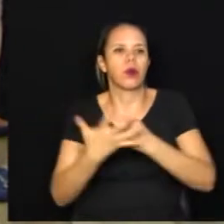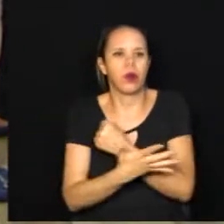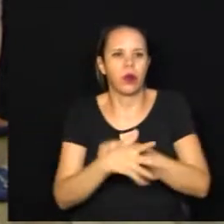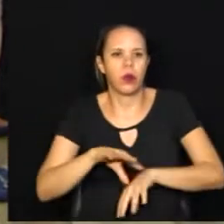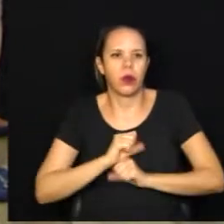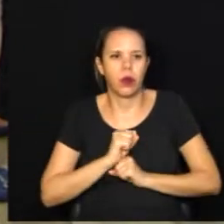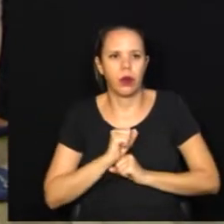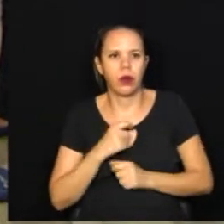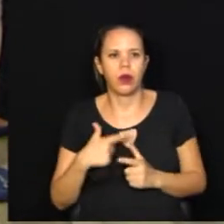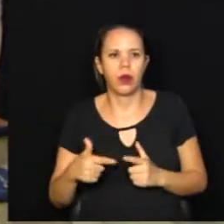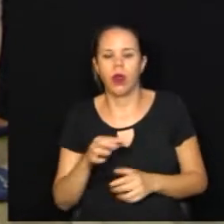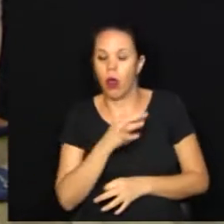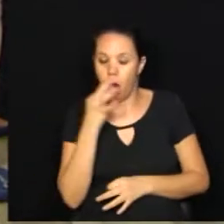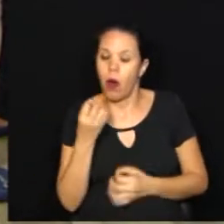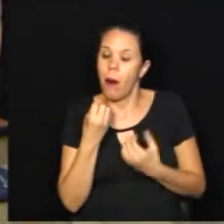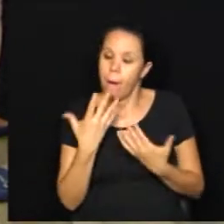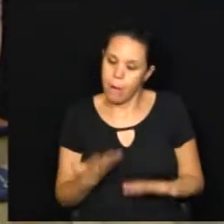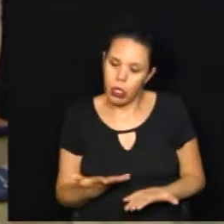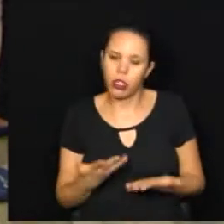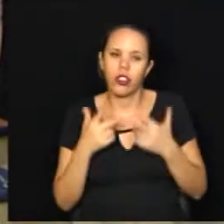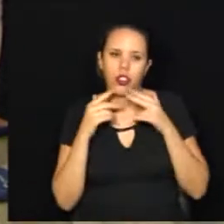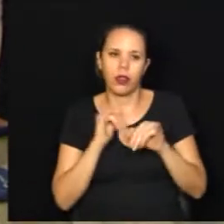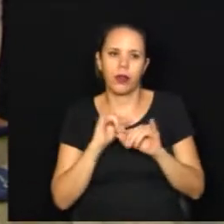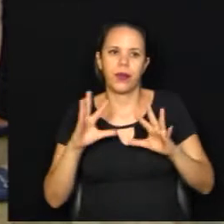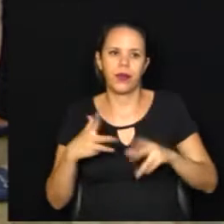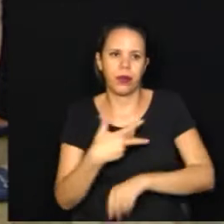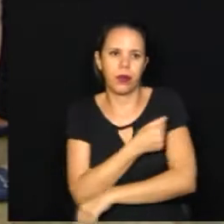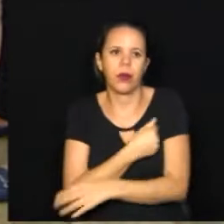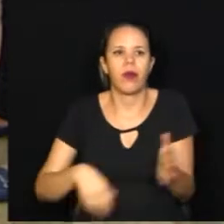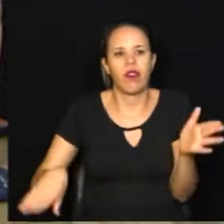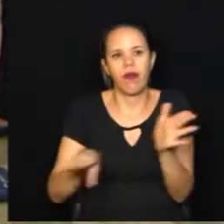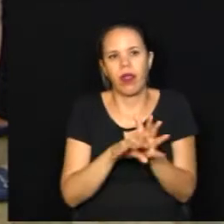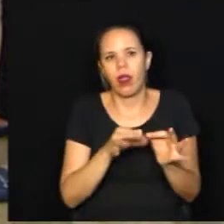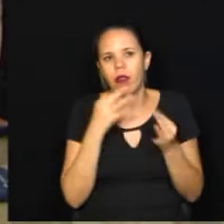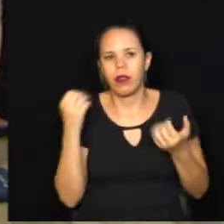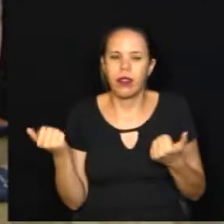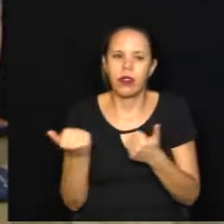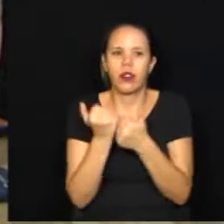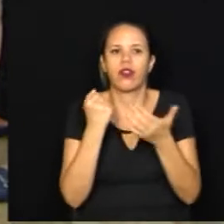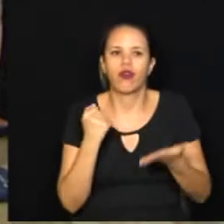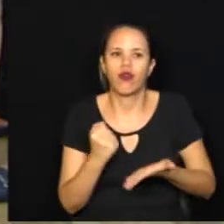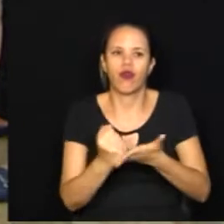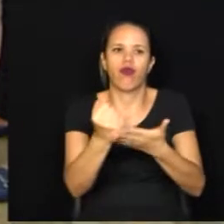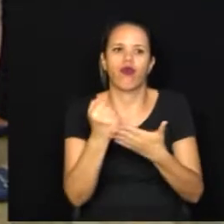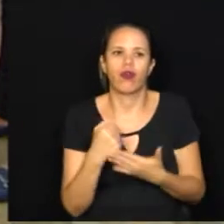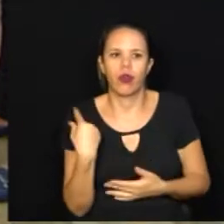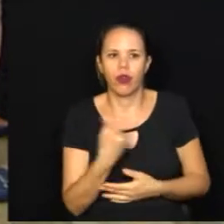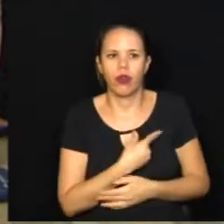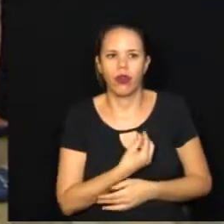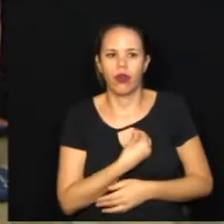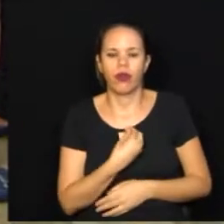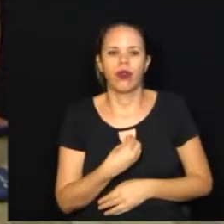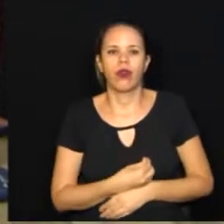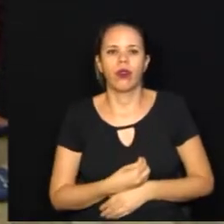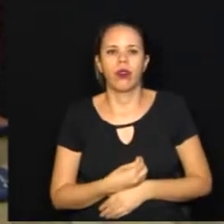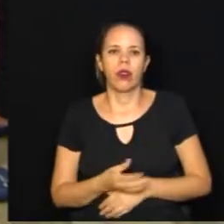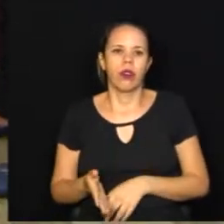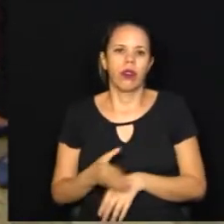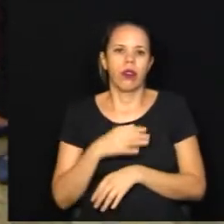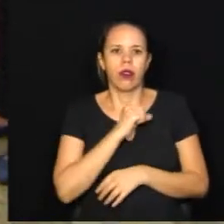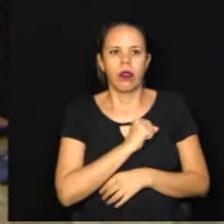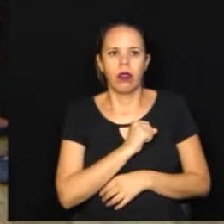o que é uma ótima notícia. Toda vacina que vier vai somar, sem sombra de dúvidas, para a gente acabar o quanto